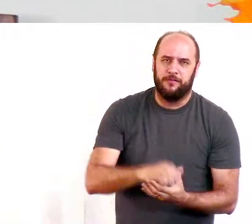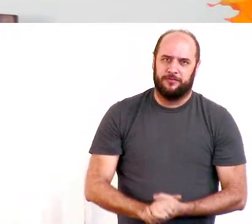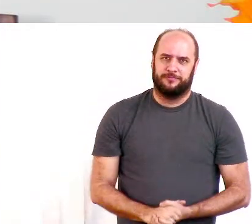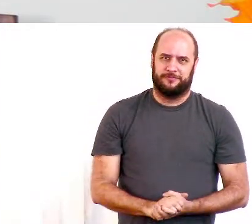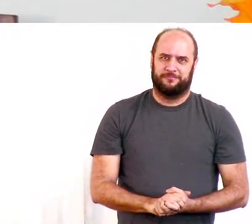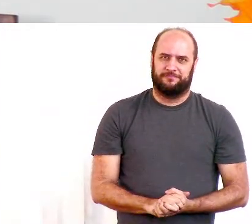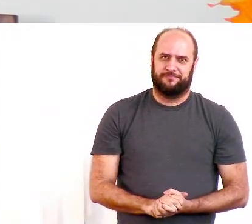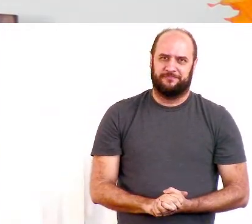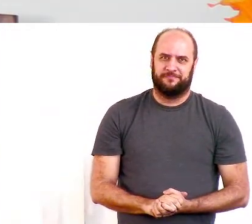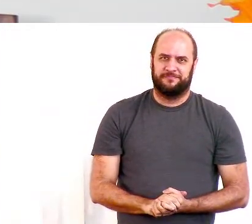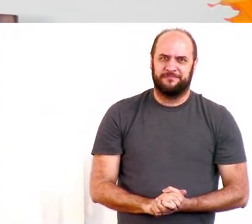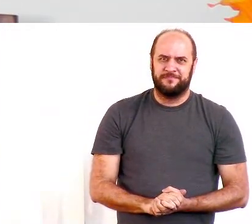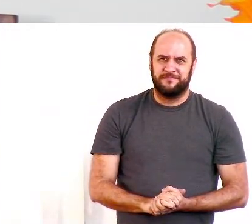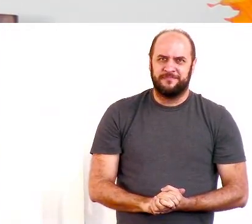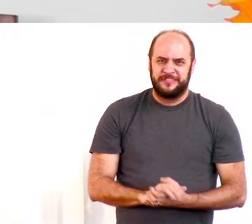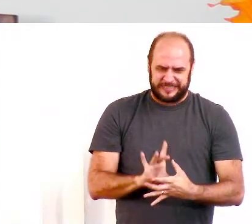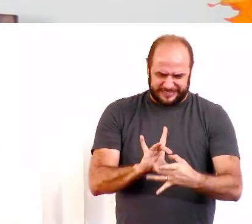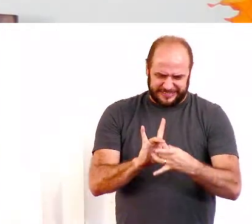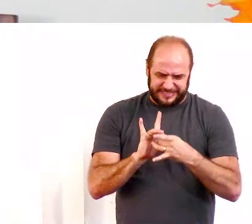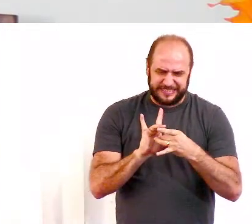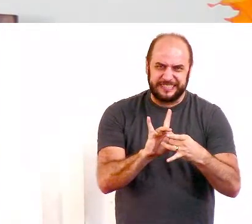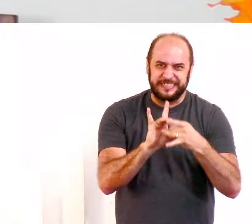Âncora da alma.